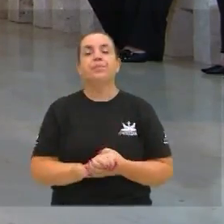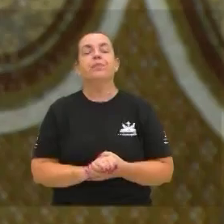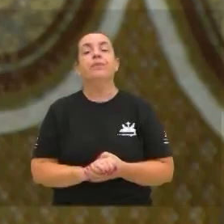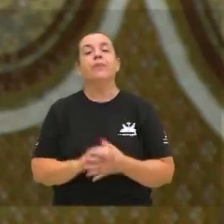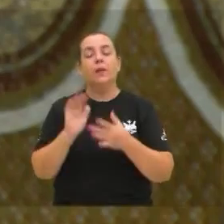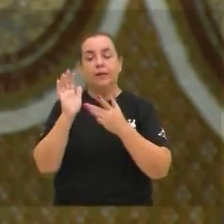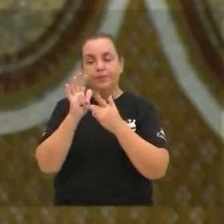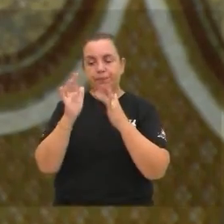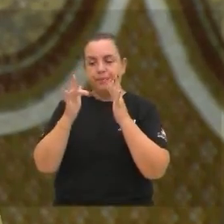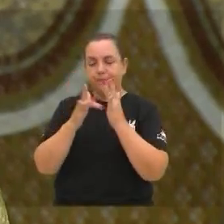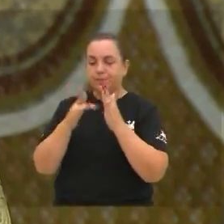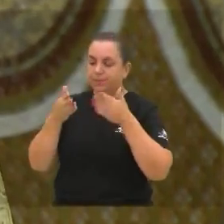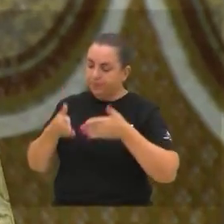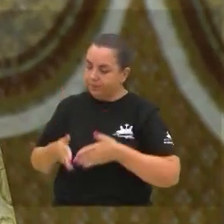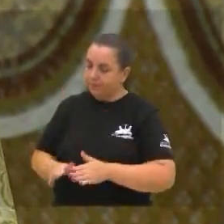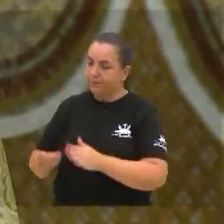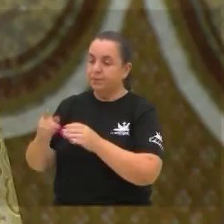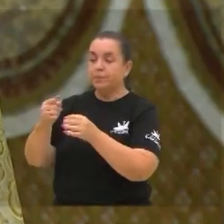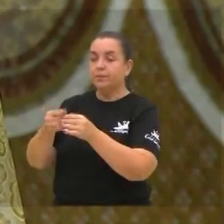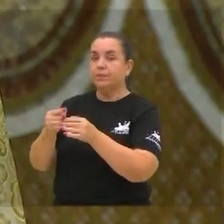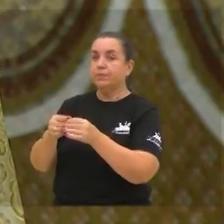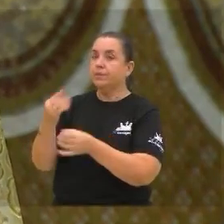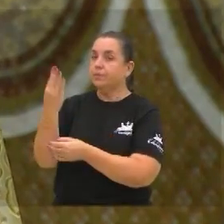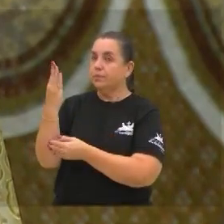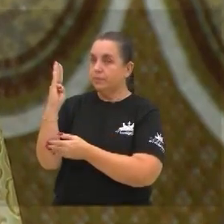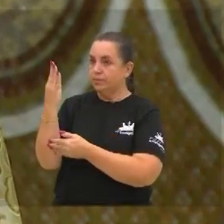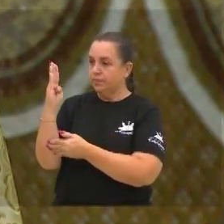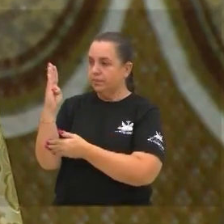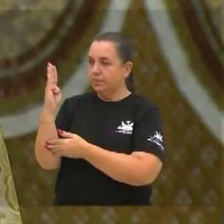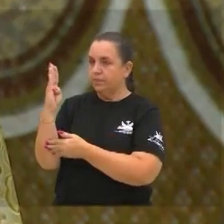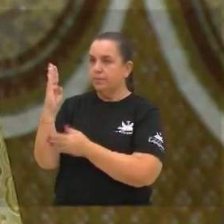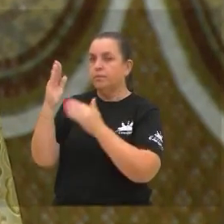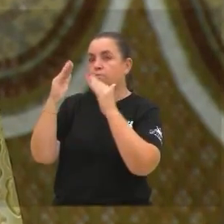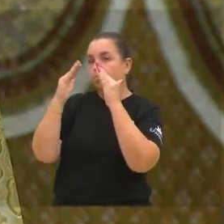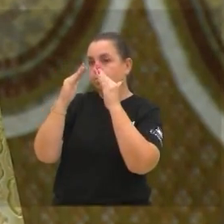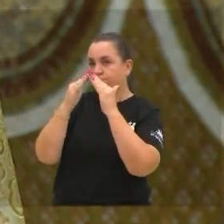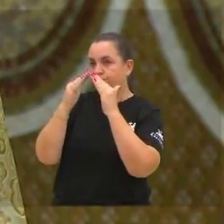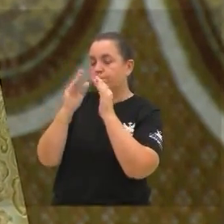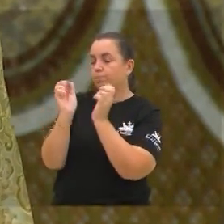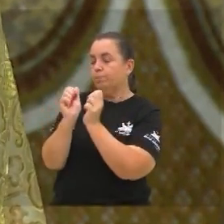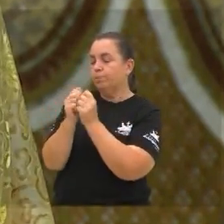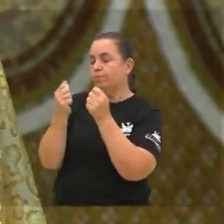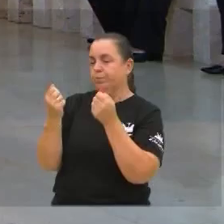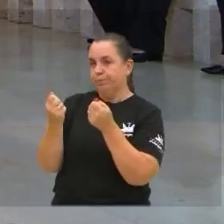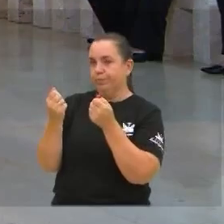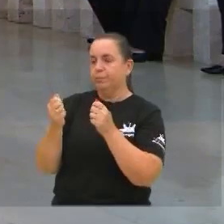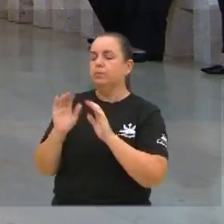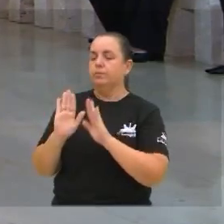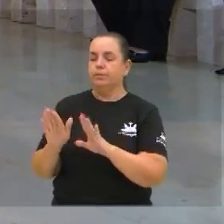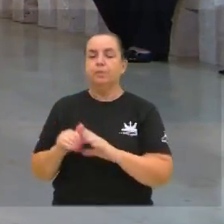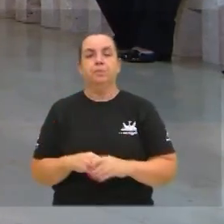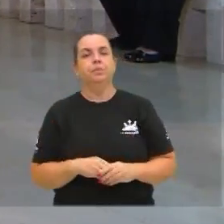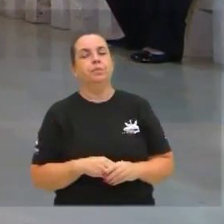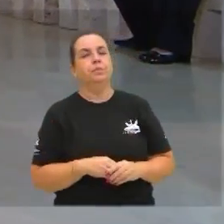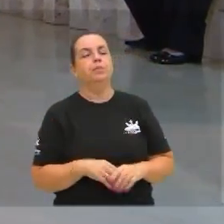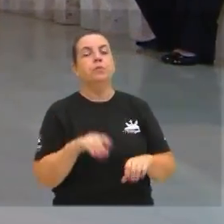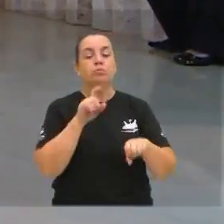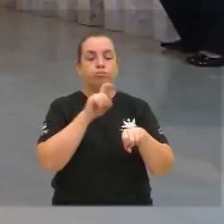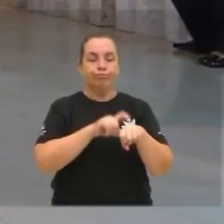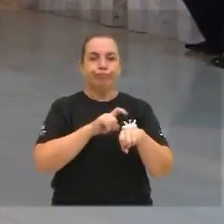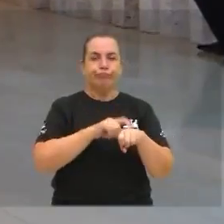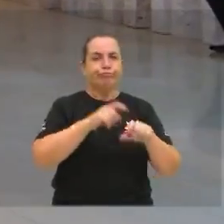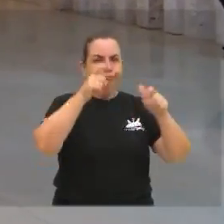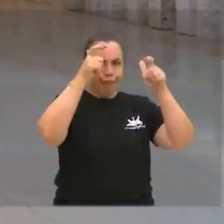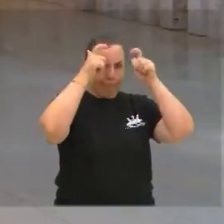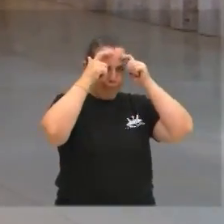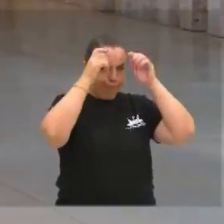Jesus nasceu na cidade de Belém, casa do pão, no tempo do rei